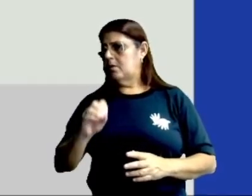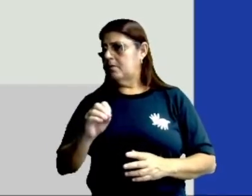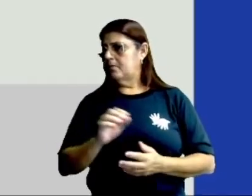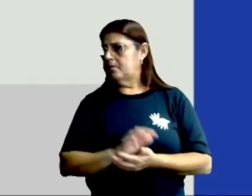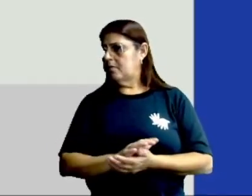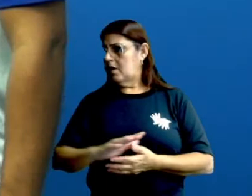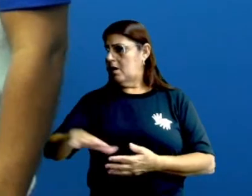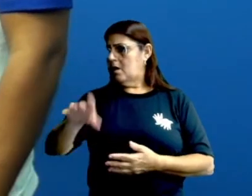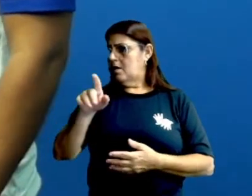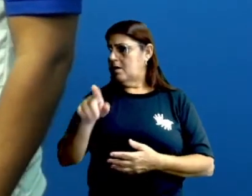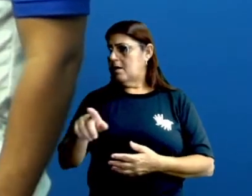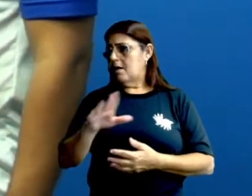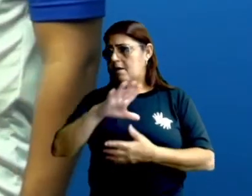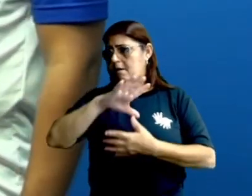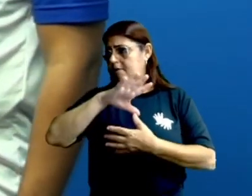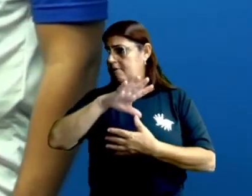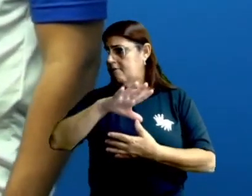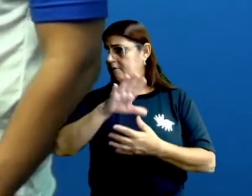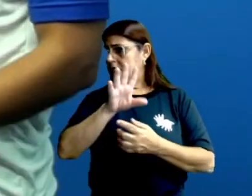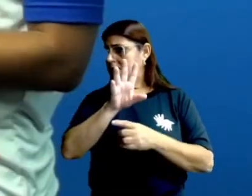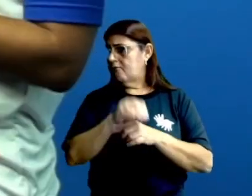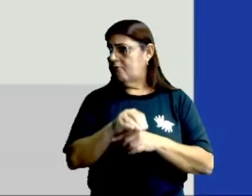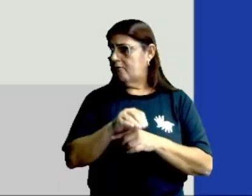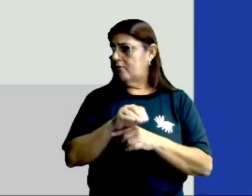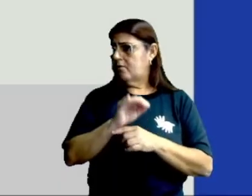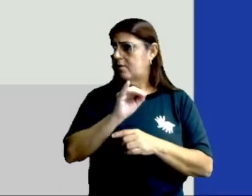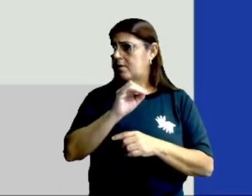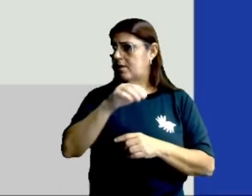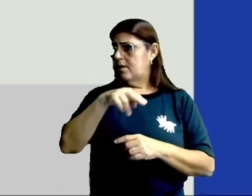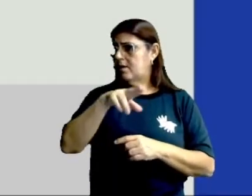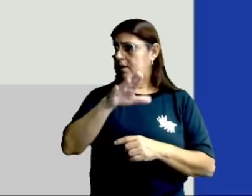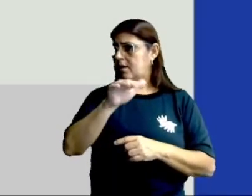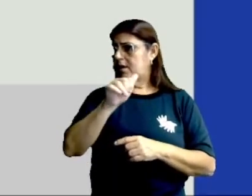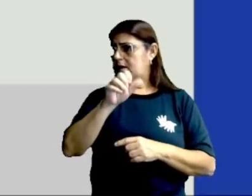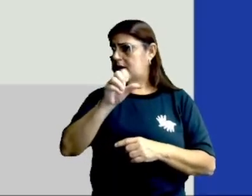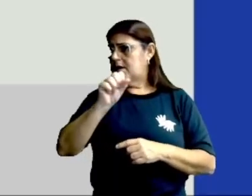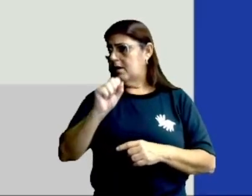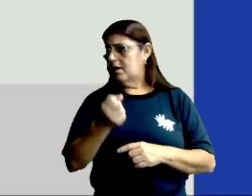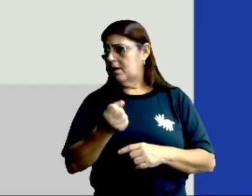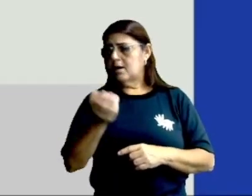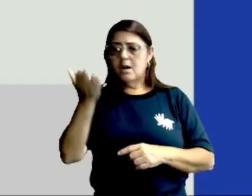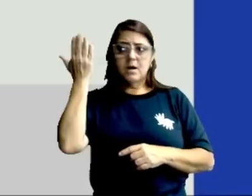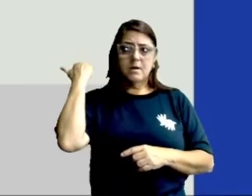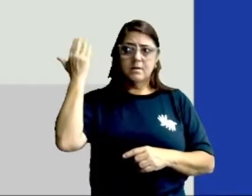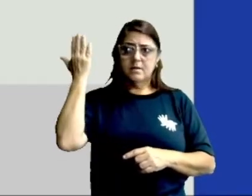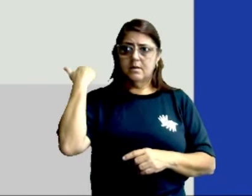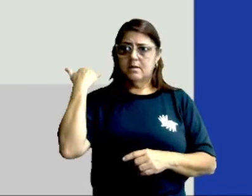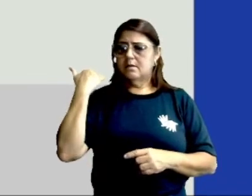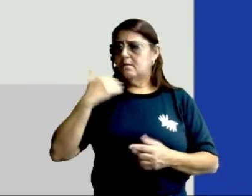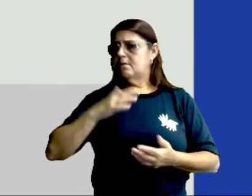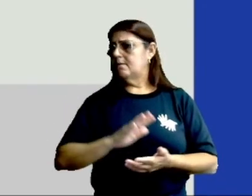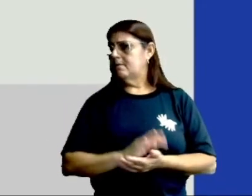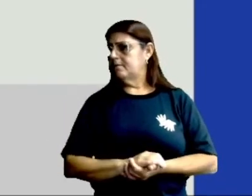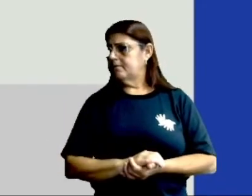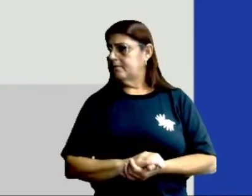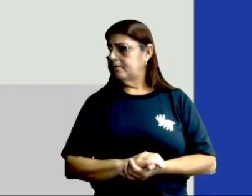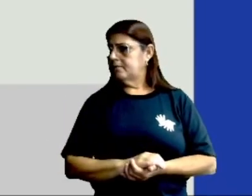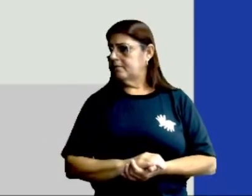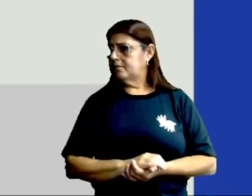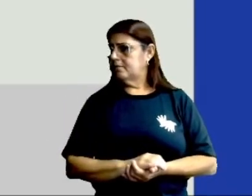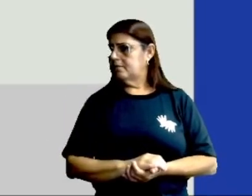Isso aqui é o Império Inca, tá? Mais próximo, antigo.